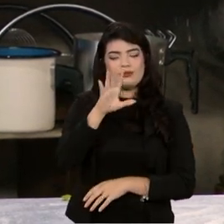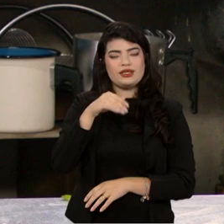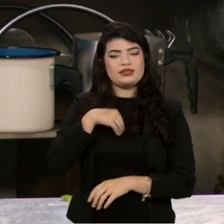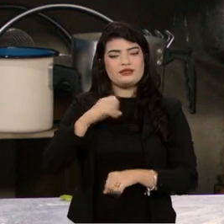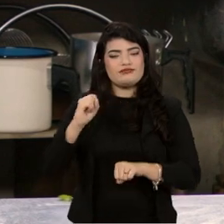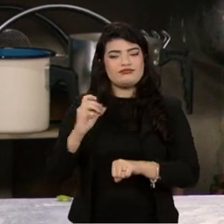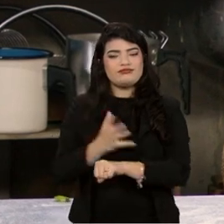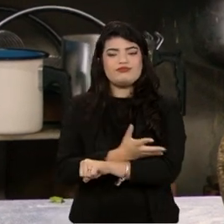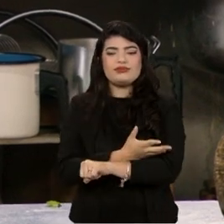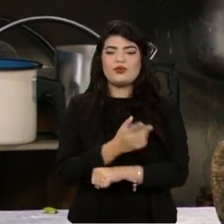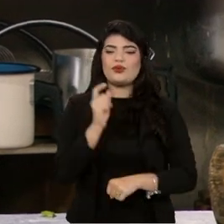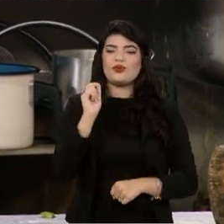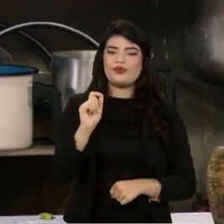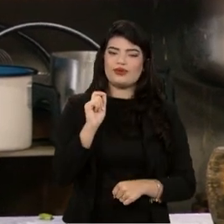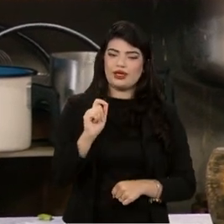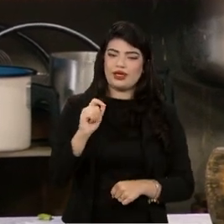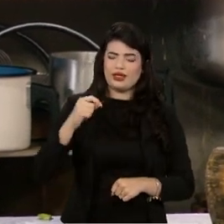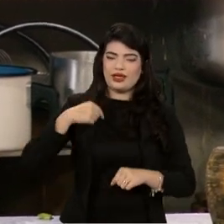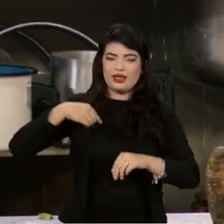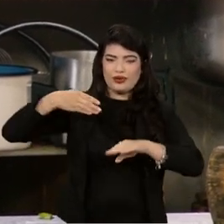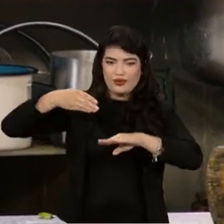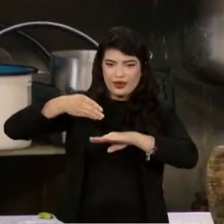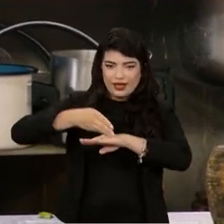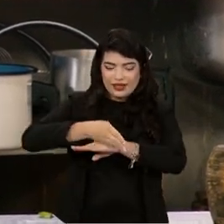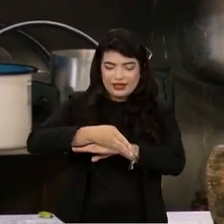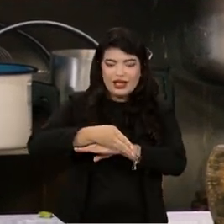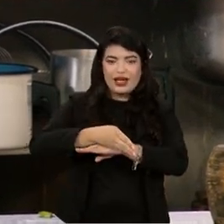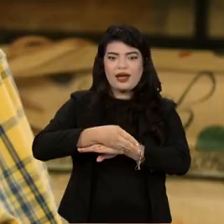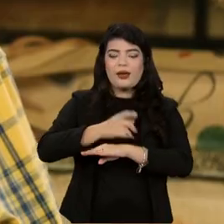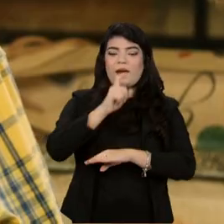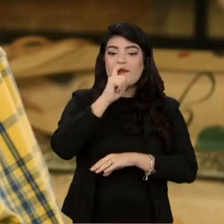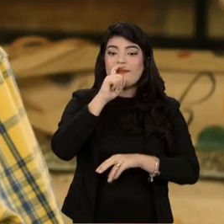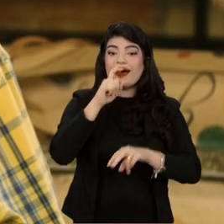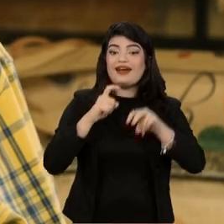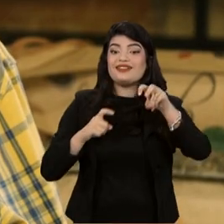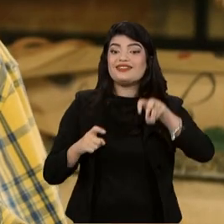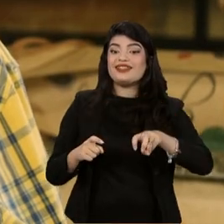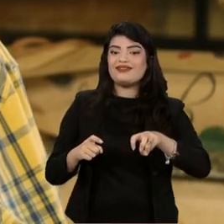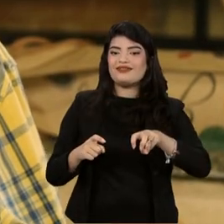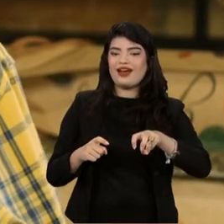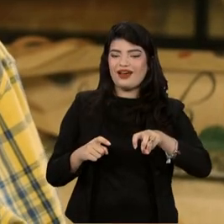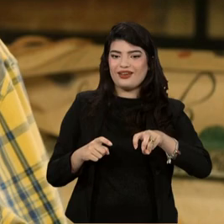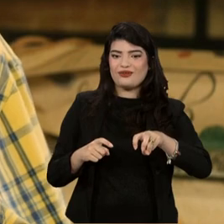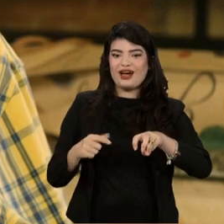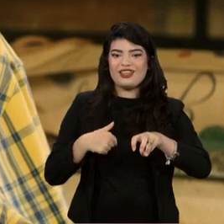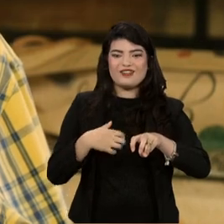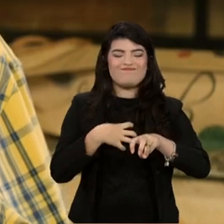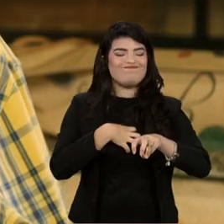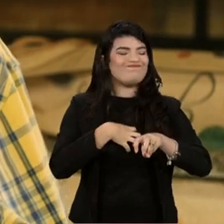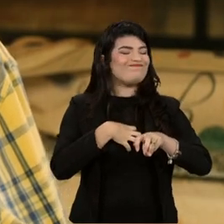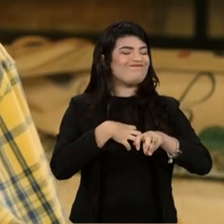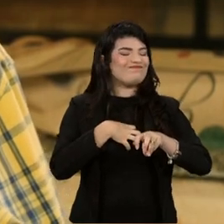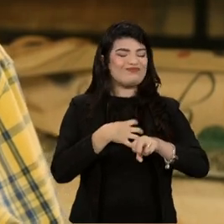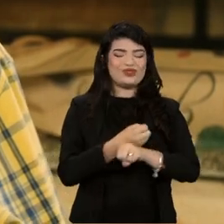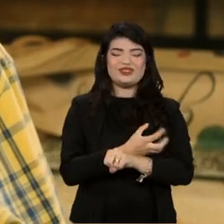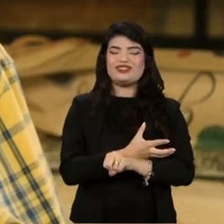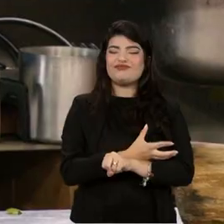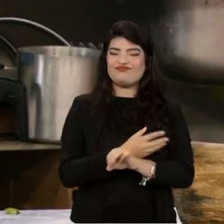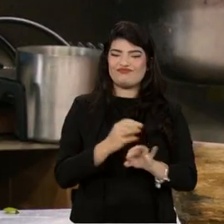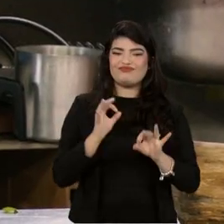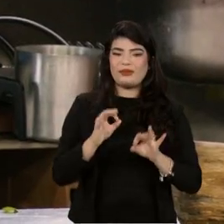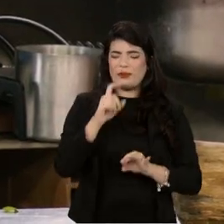foi quando eu entrei pra falar e tava sentadinho na frente. Aí o bicho pegou, meu pai.